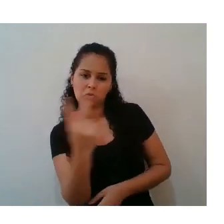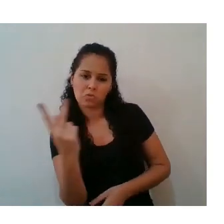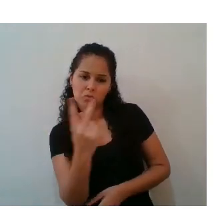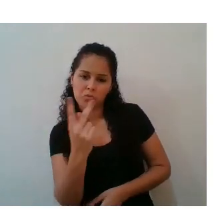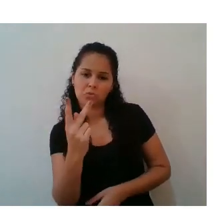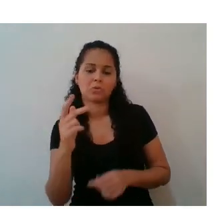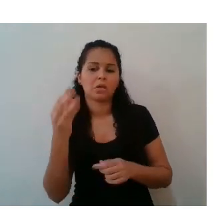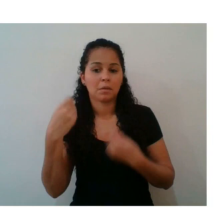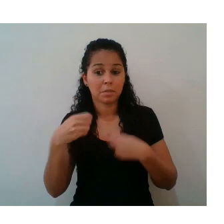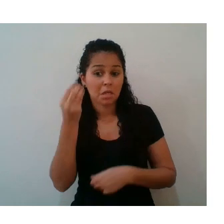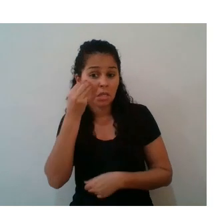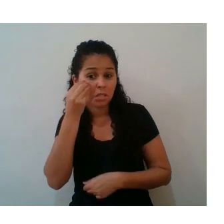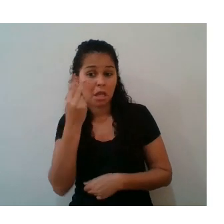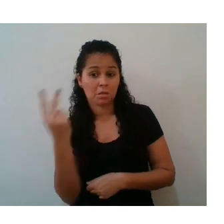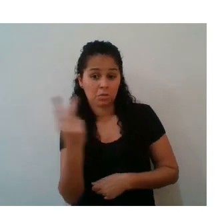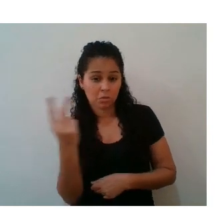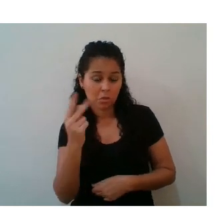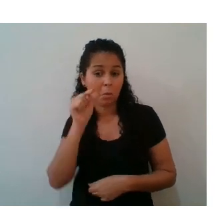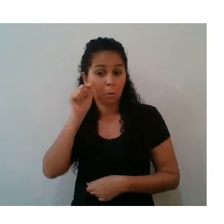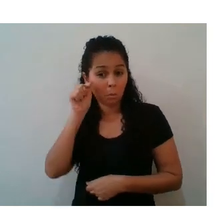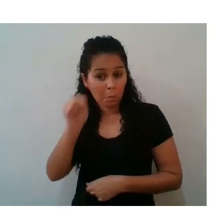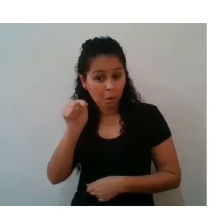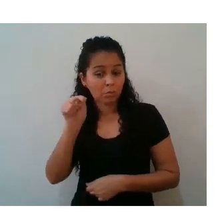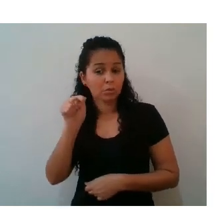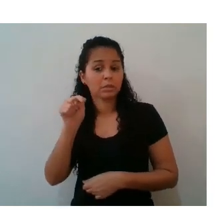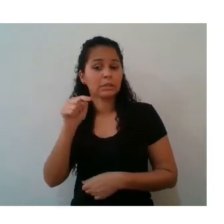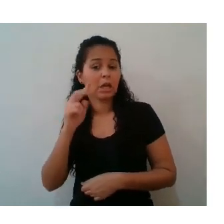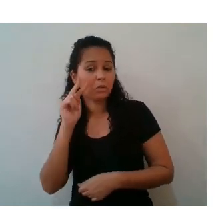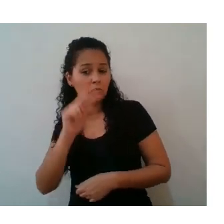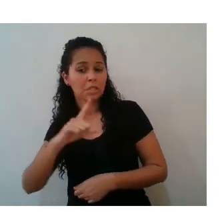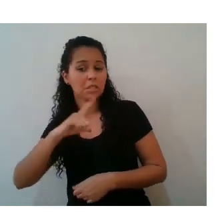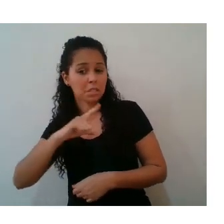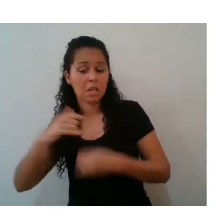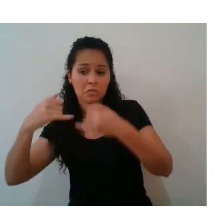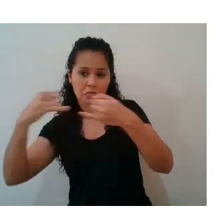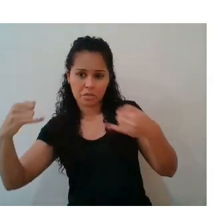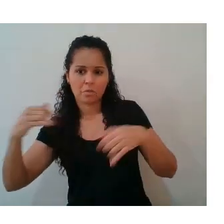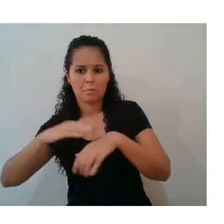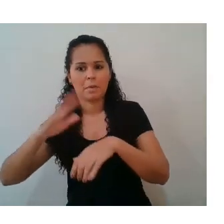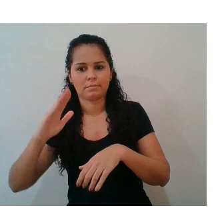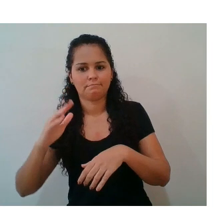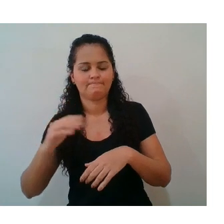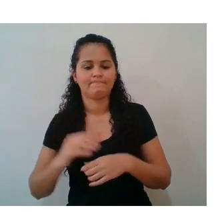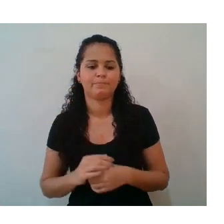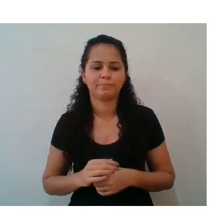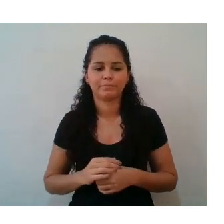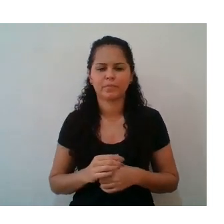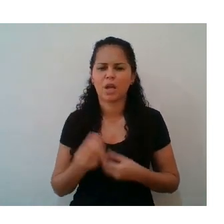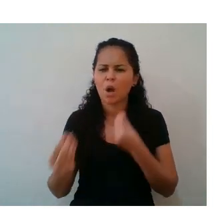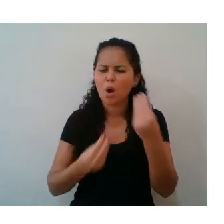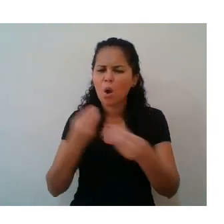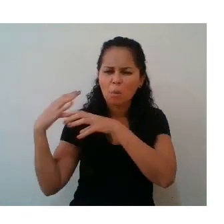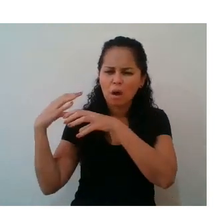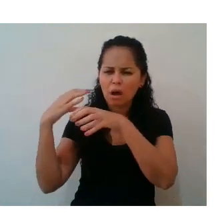duas, eu vou fazer um novo teste. Entre elas, faço um pontinho e vejo se existe a passagem de mais algum fio, tá? E